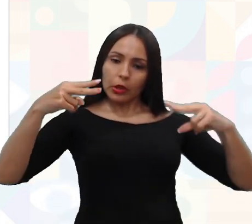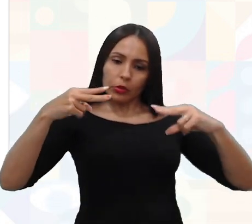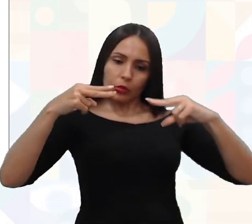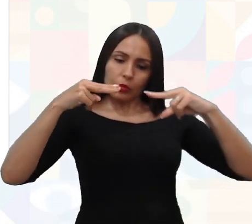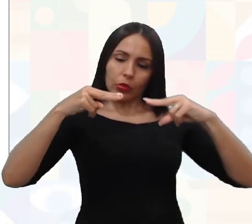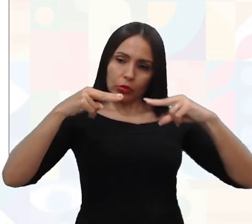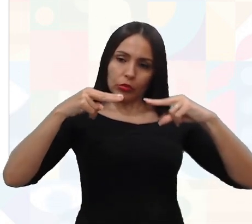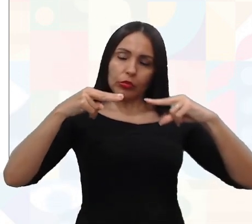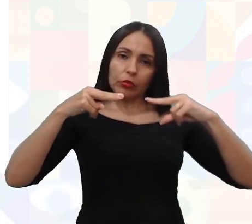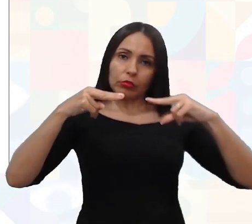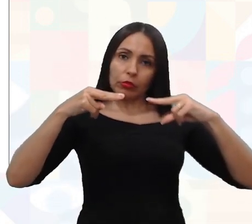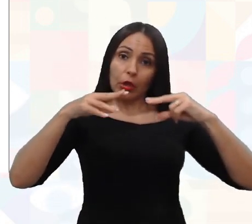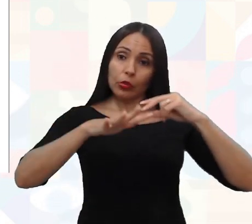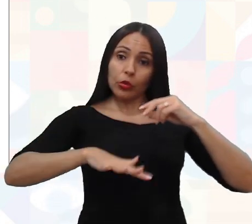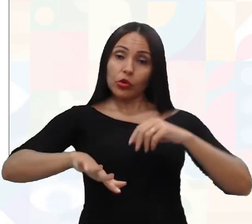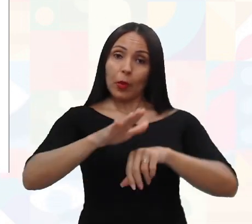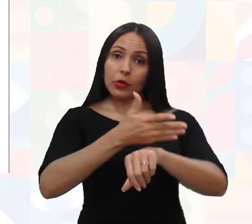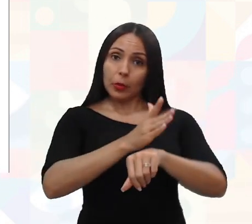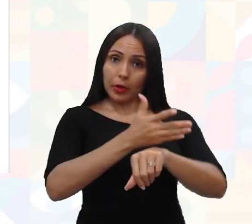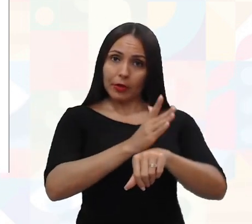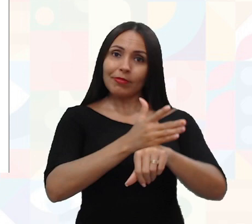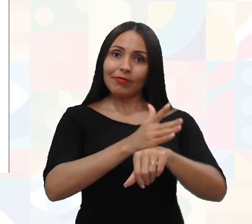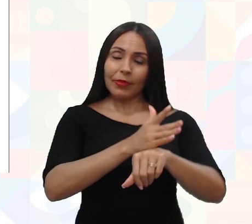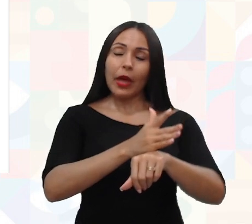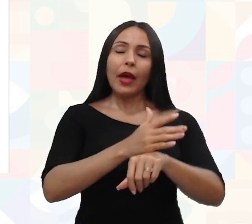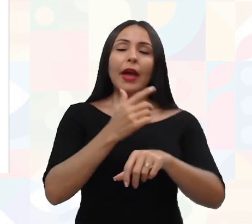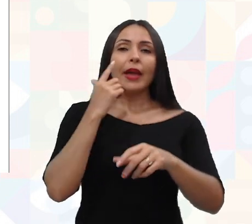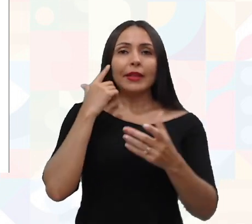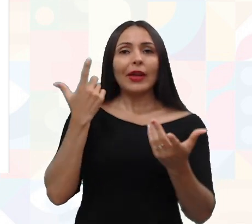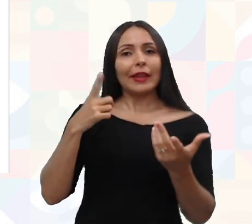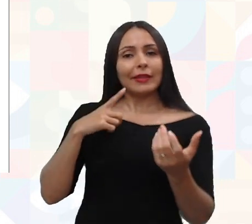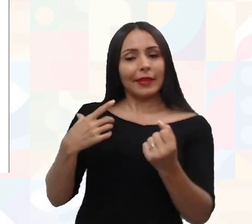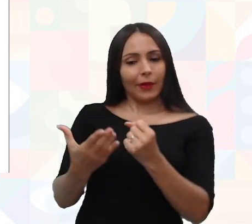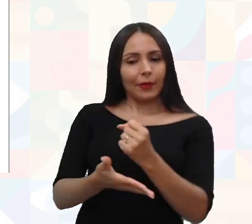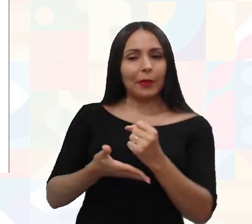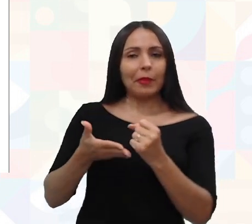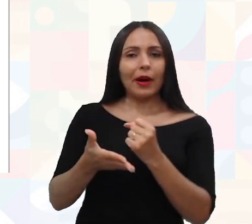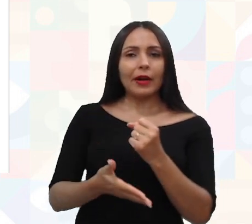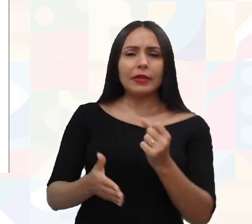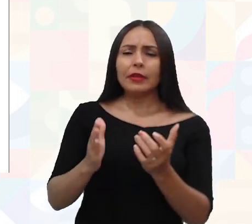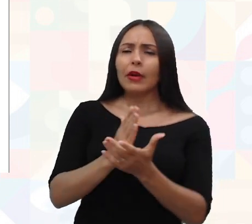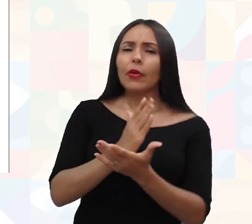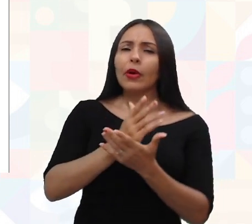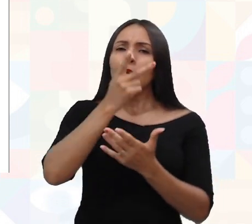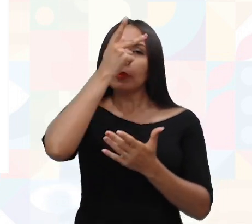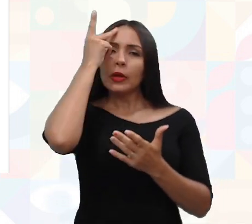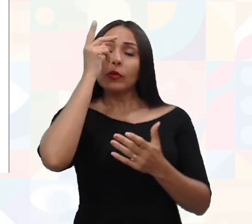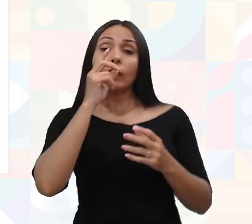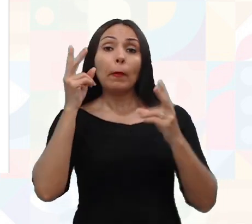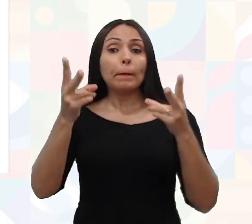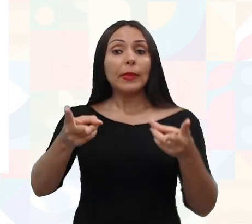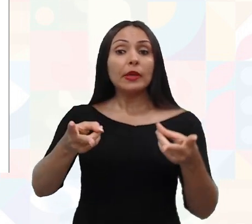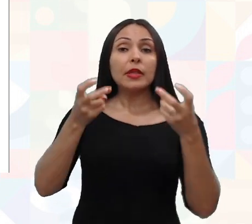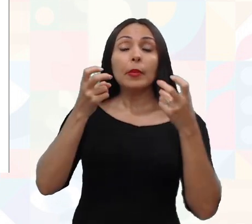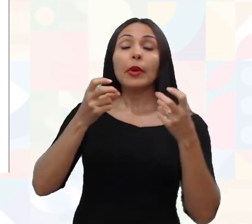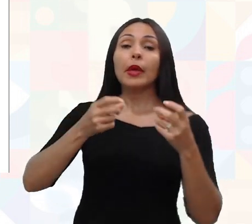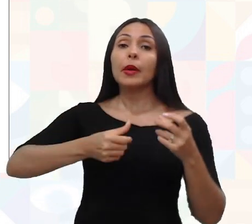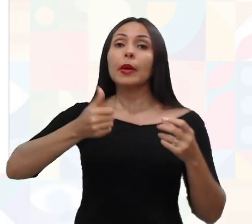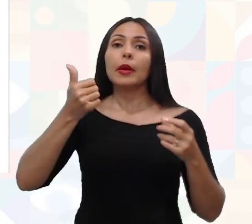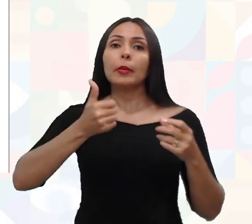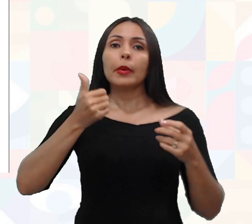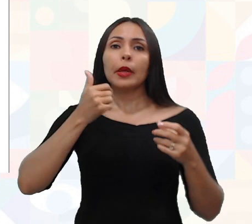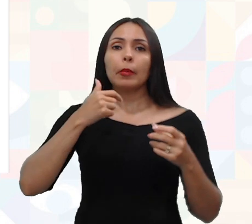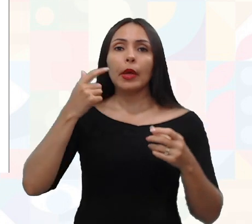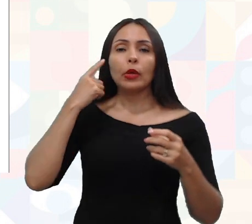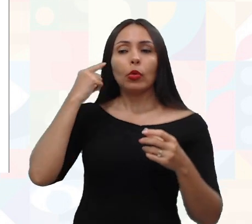espaço branco. Então a Gestalt ela se baseia nisso, né? Algumas pessoas primeiro vão perceber os rostos,